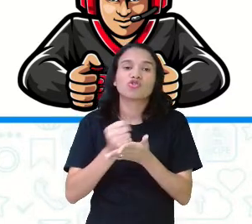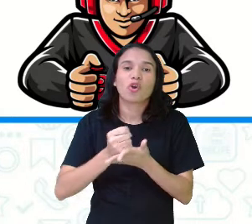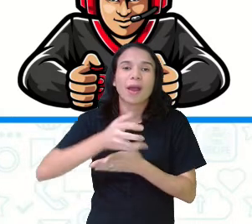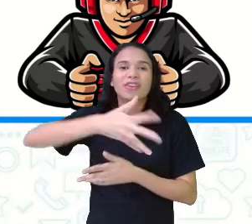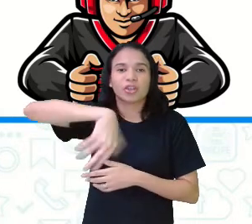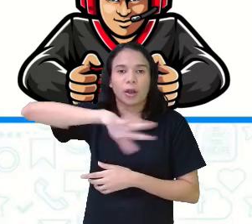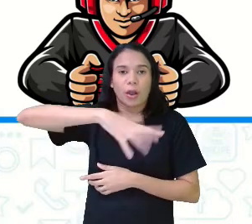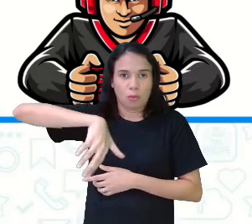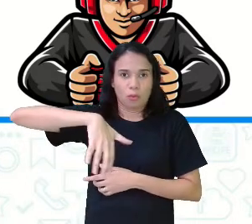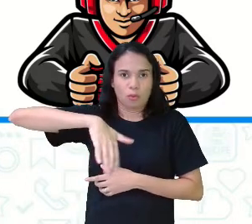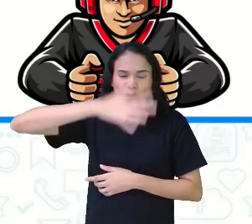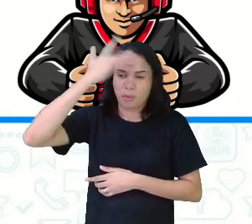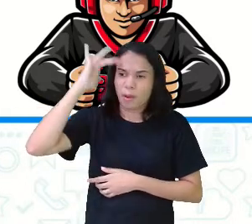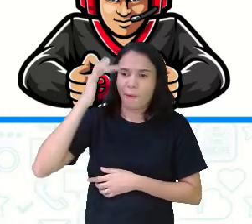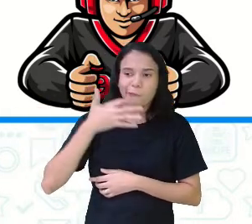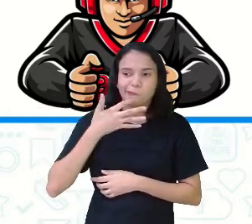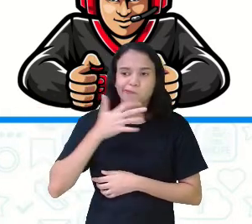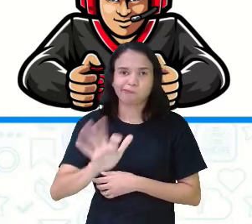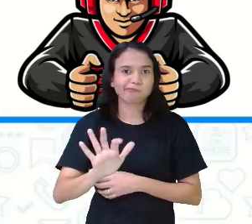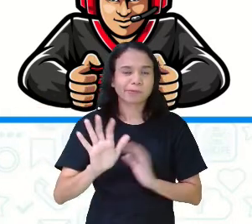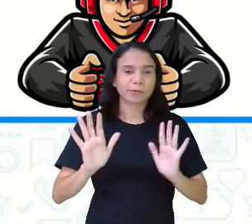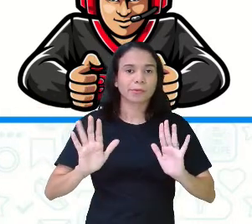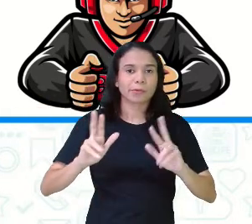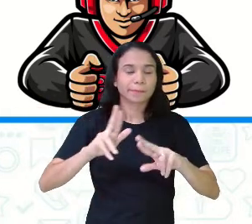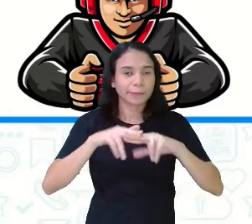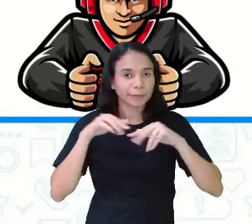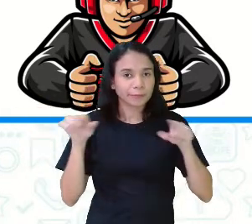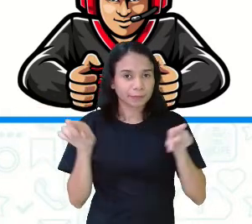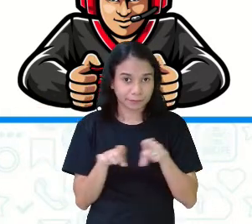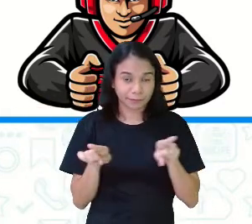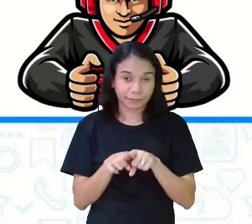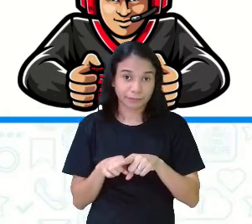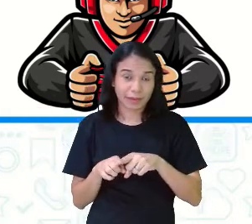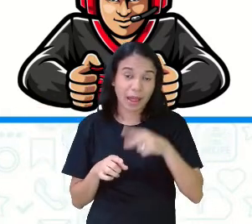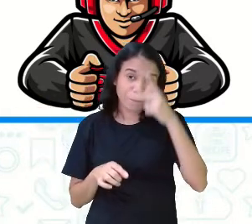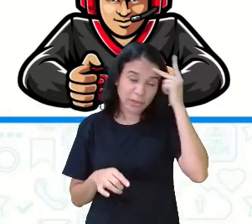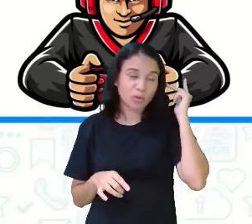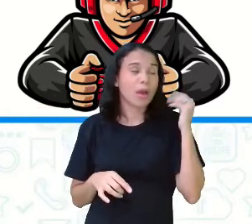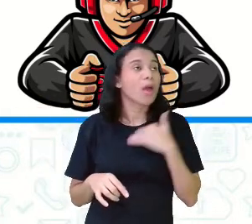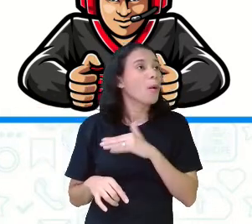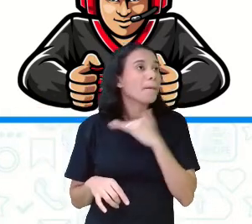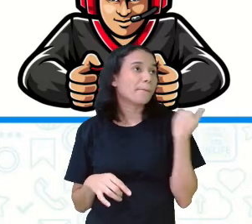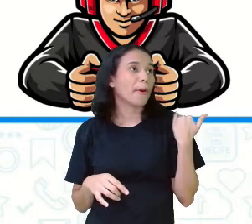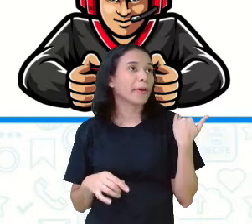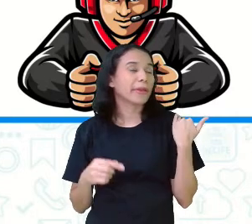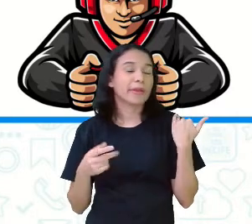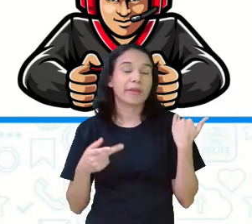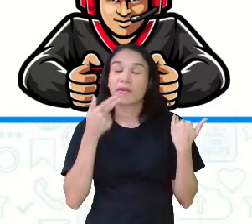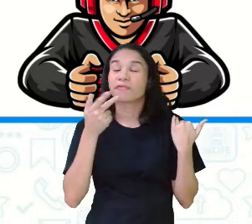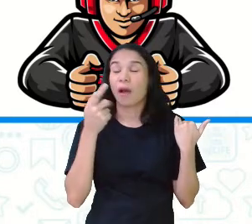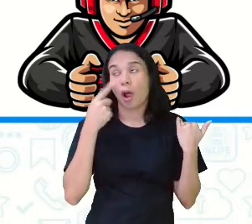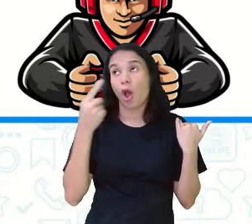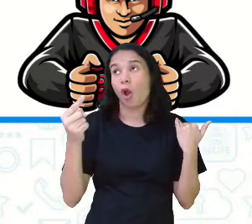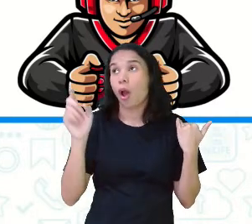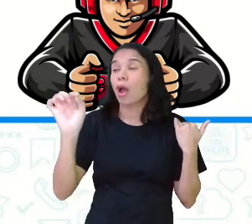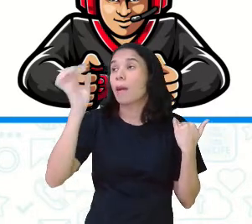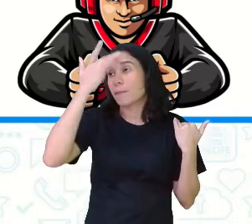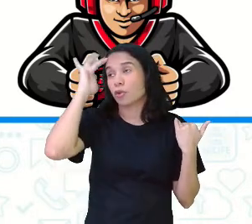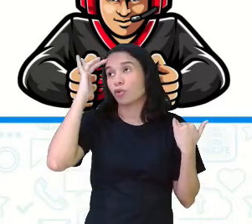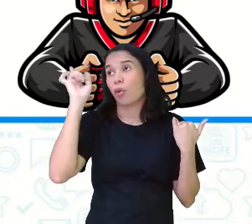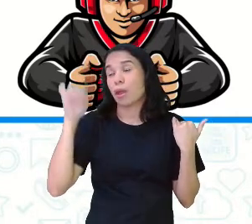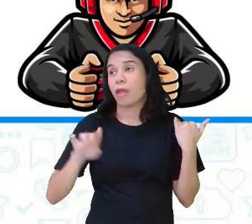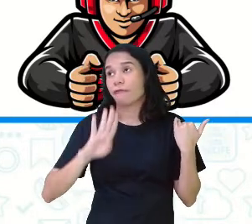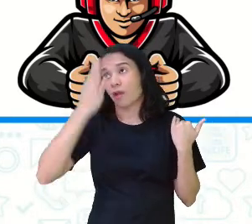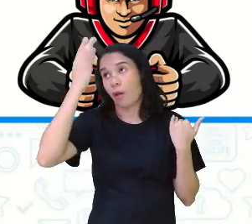pública com pessoas que não conhecem e também quando a pessoa que morre no jogo sai e conta quem é o